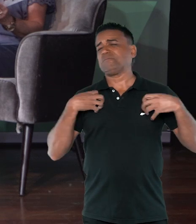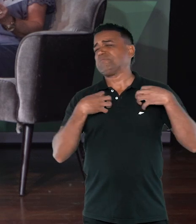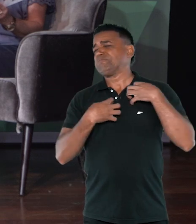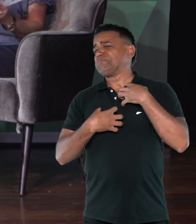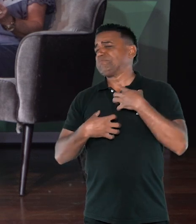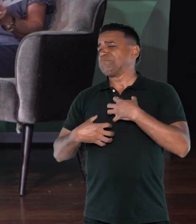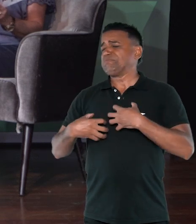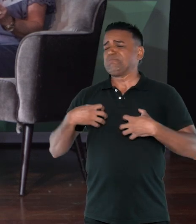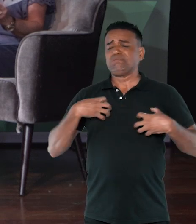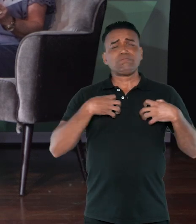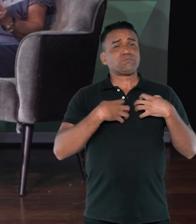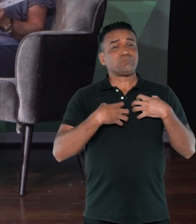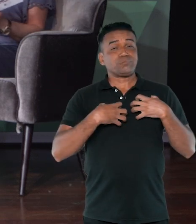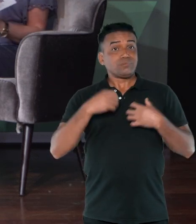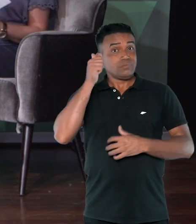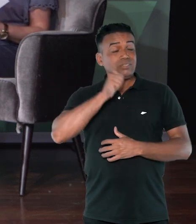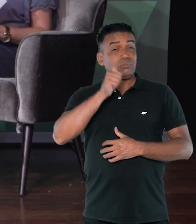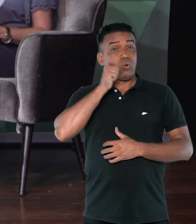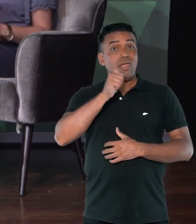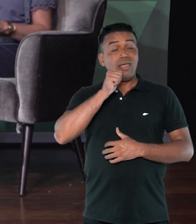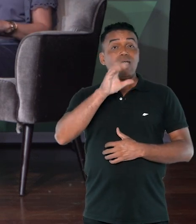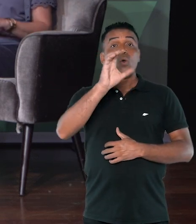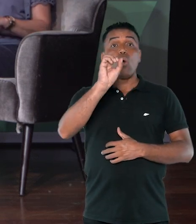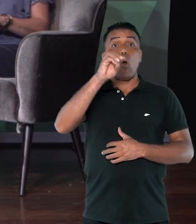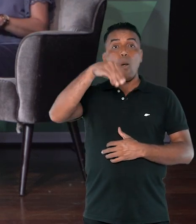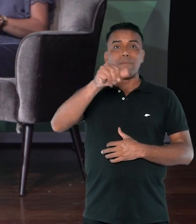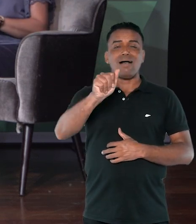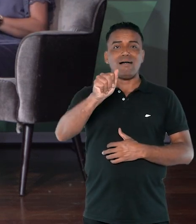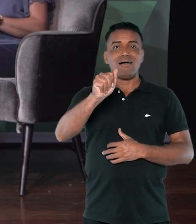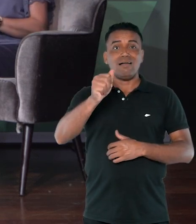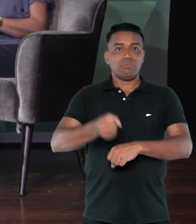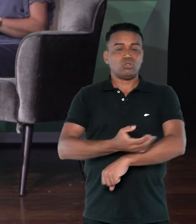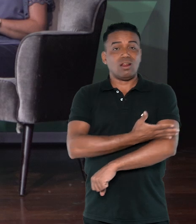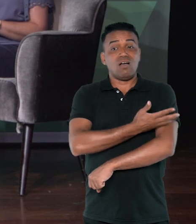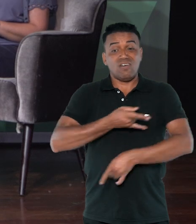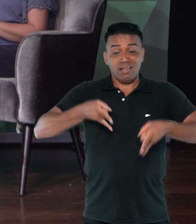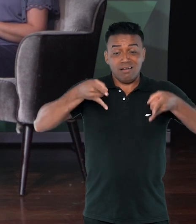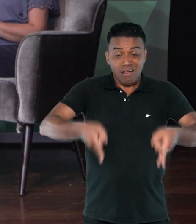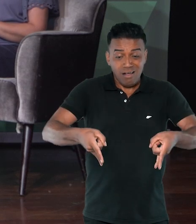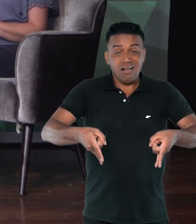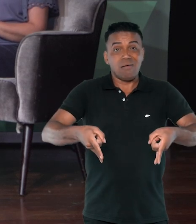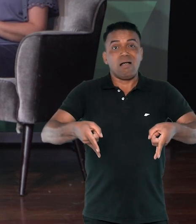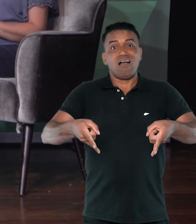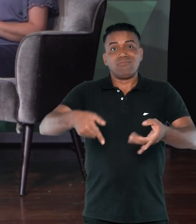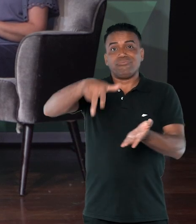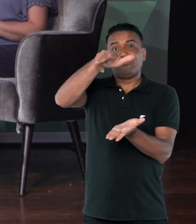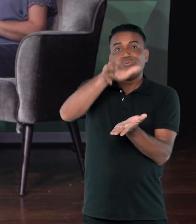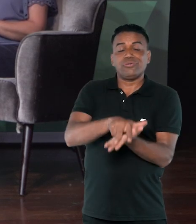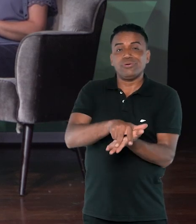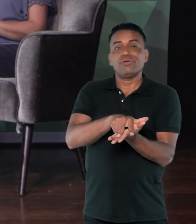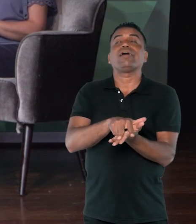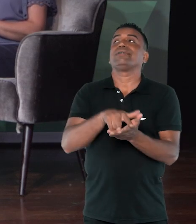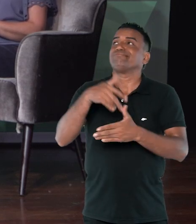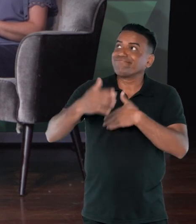no mundo esfarelou no meio daquele amargo engano. E aí vai, ela entra em coma emocional, né? Ela vai parar